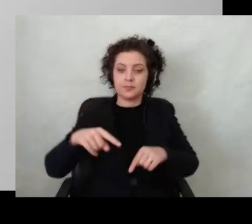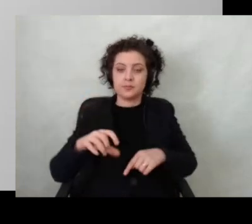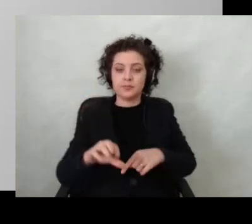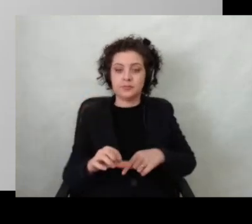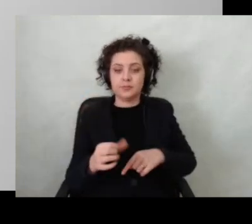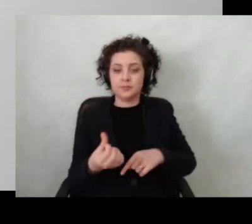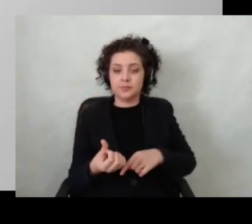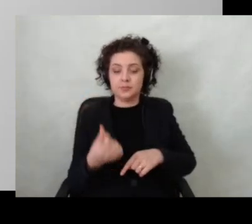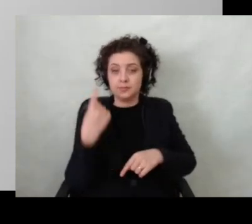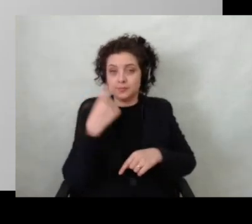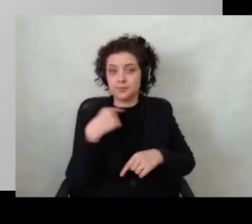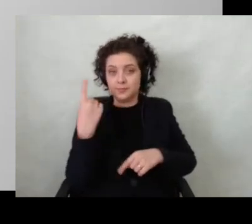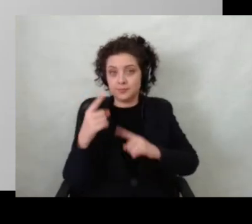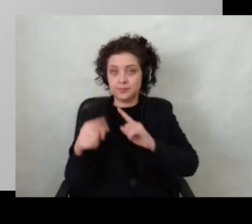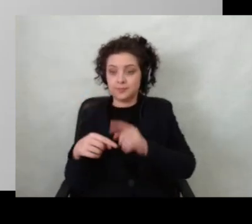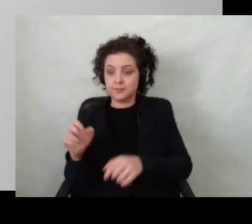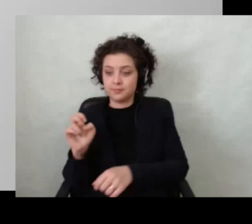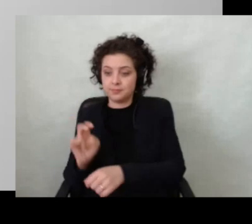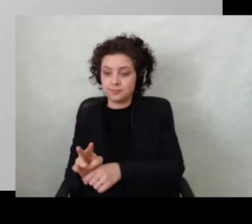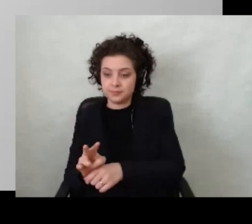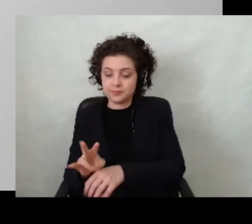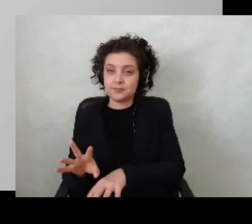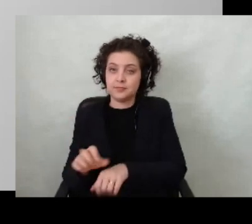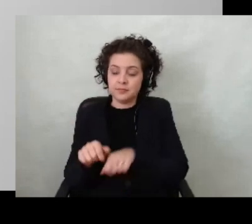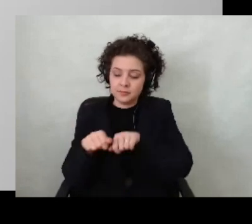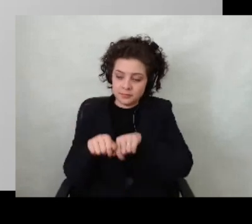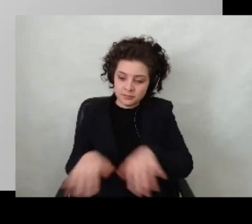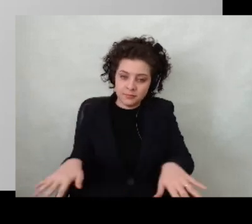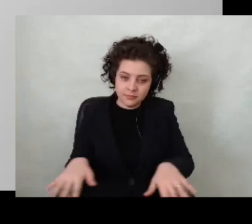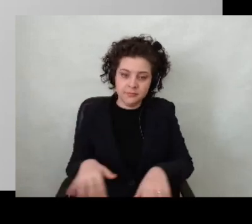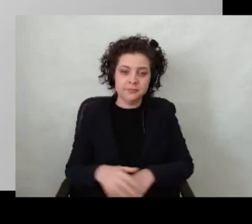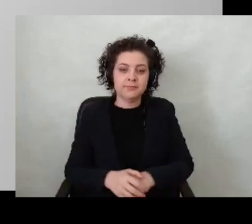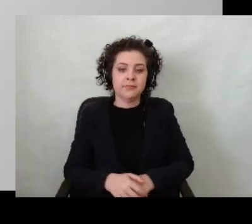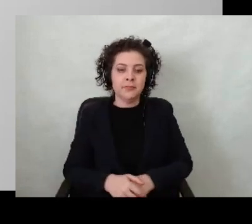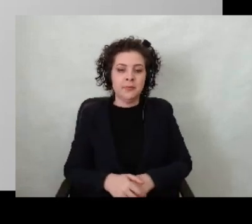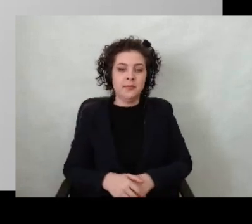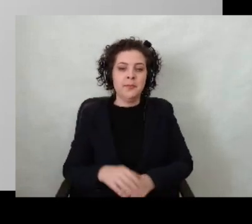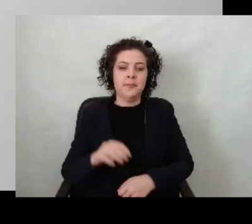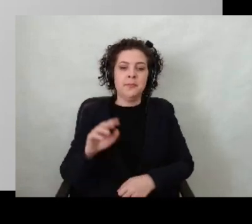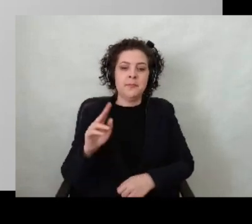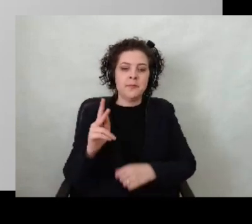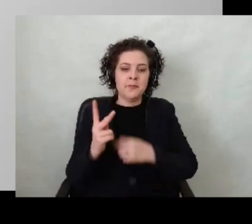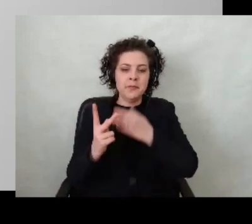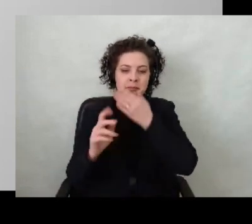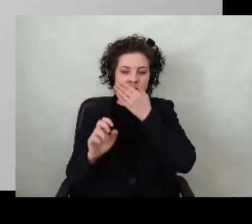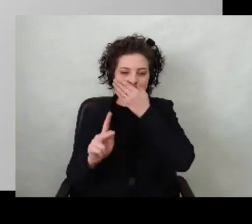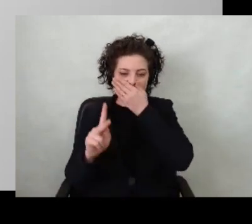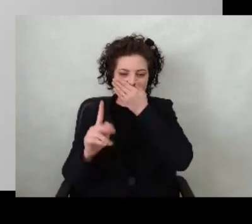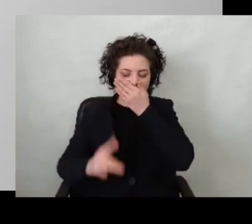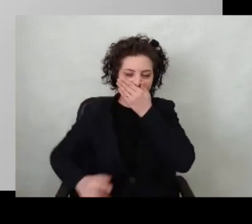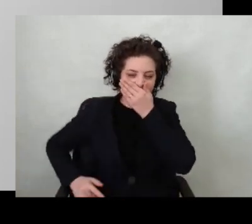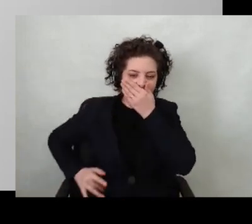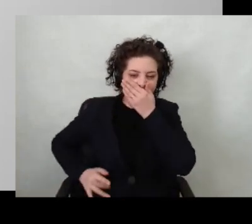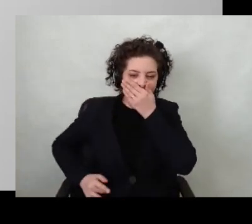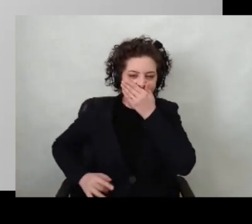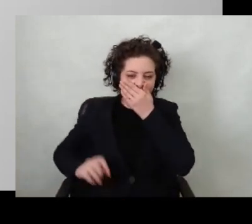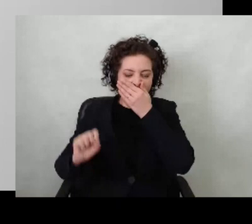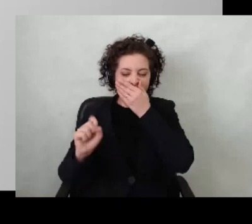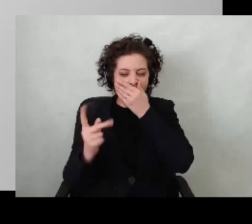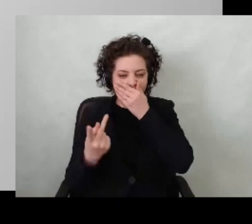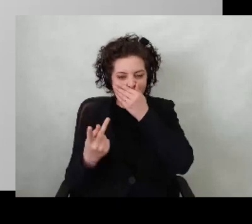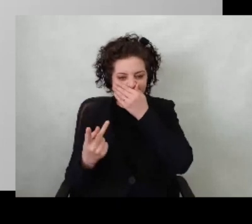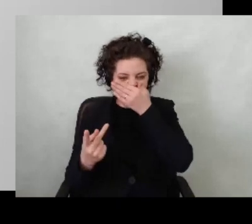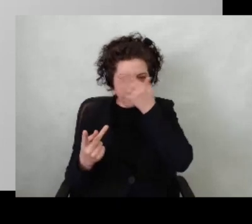a infecção pelo SARS-CoV-2. E as células REC, renais, e a SH, que é um modelo de